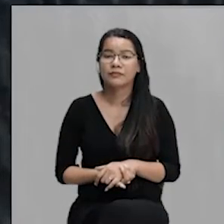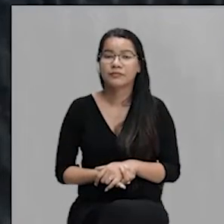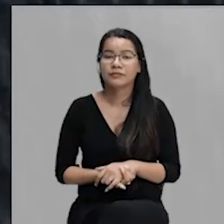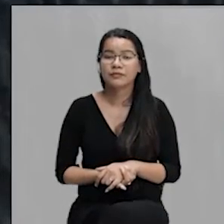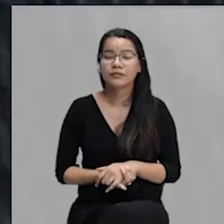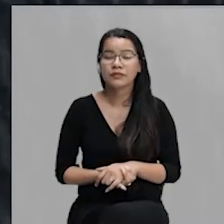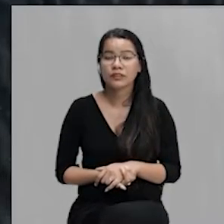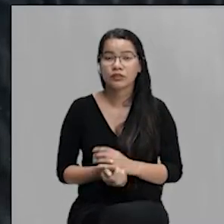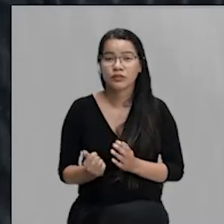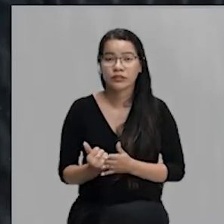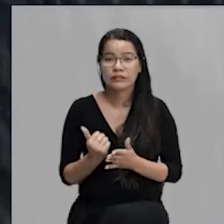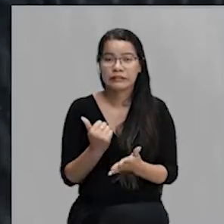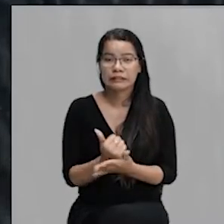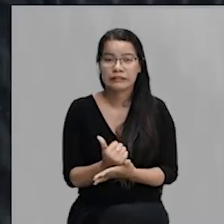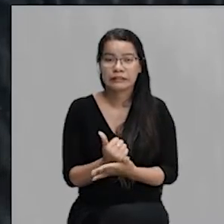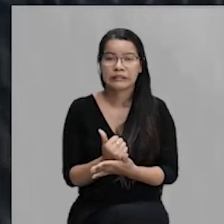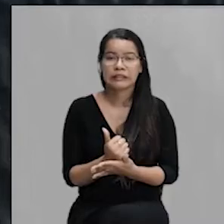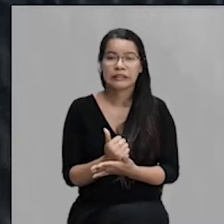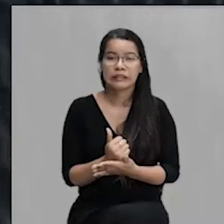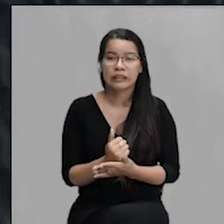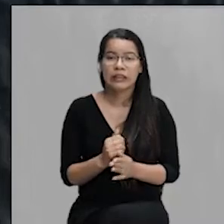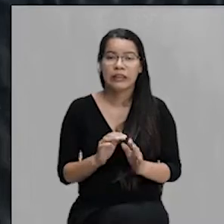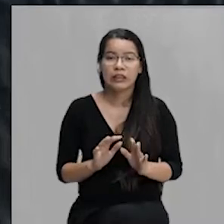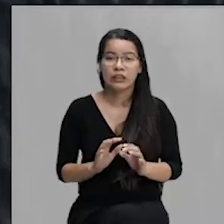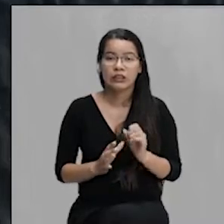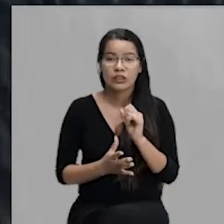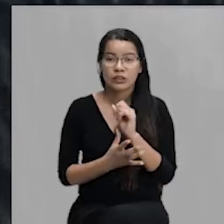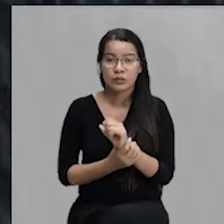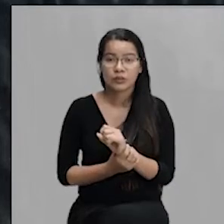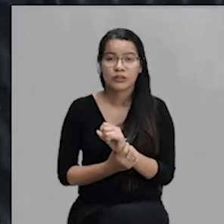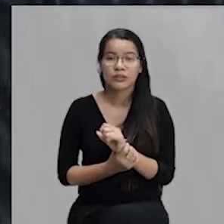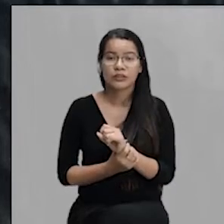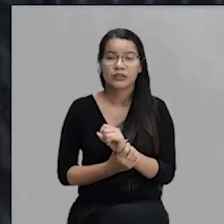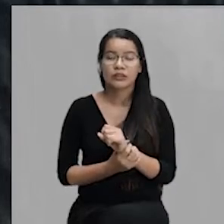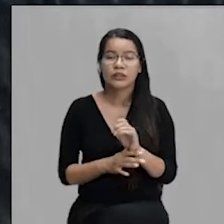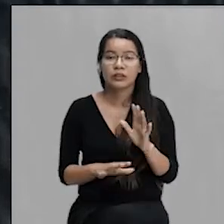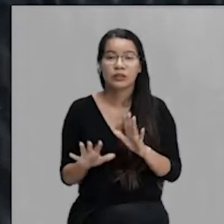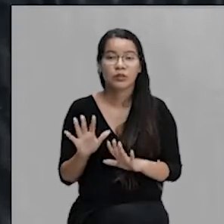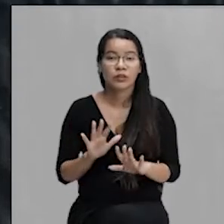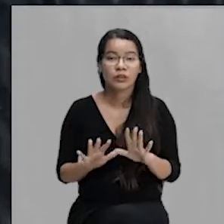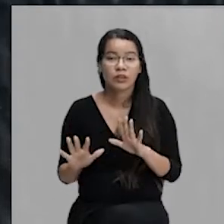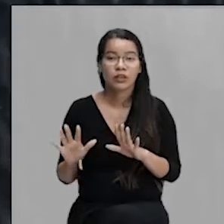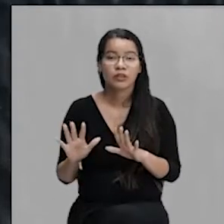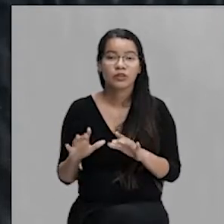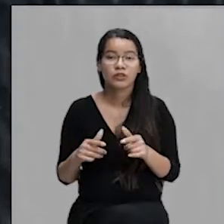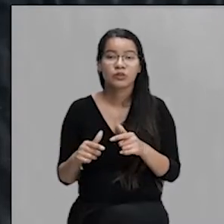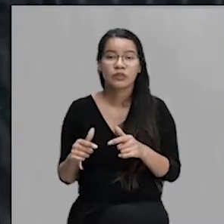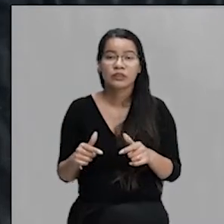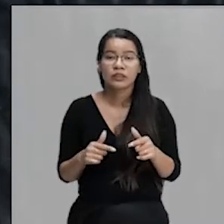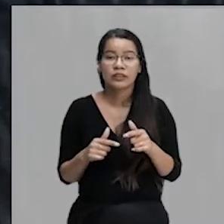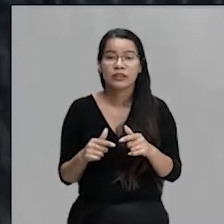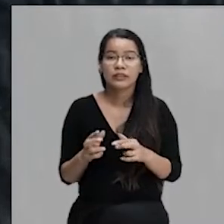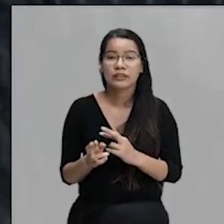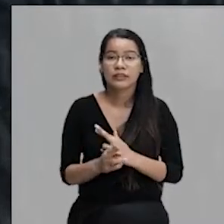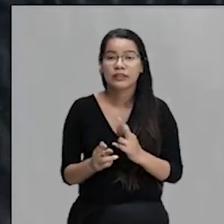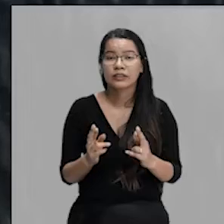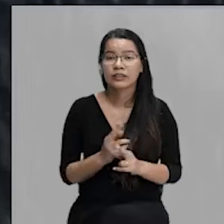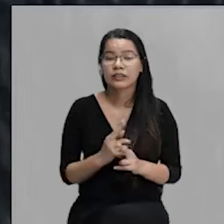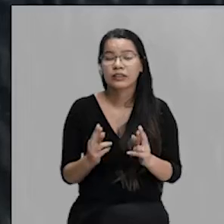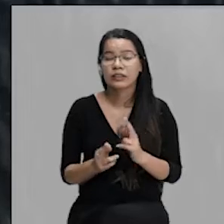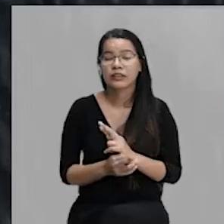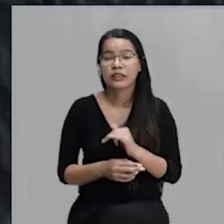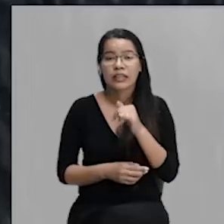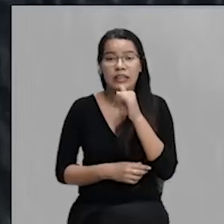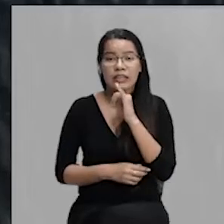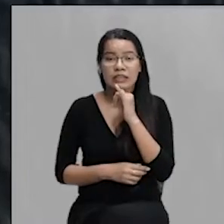ou conservação de determinados espaços na cidade que são ligados à questão ambiental. Isso acontece em algumas cidades do Brasil. Vou